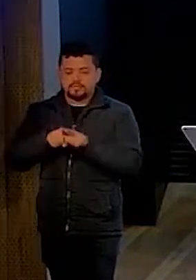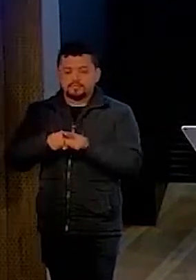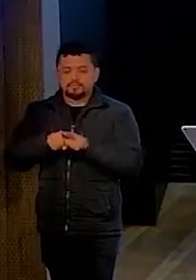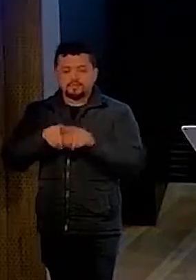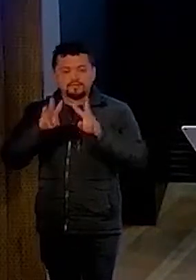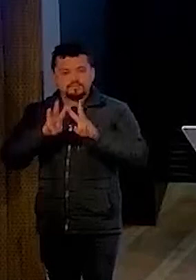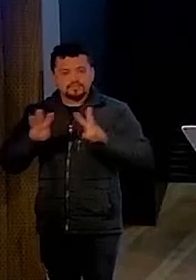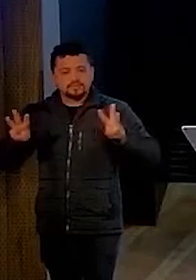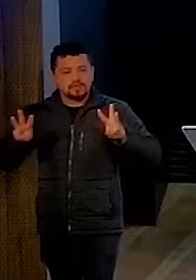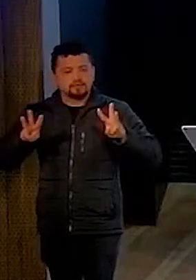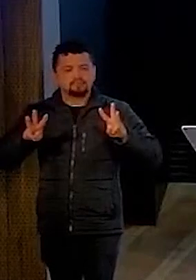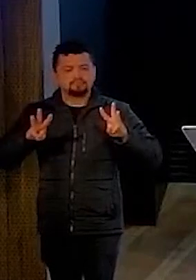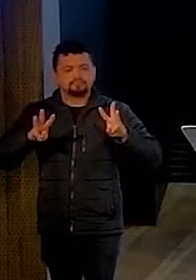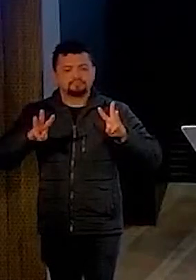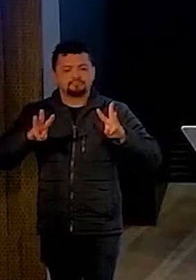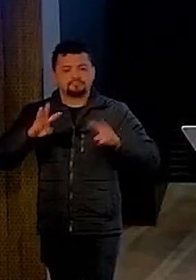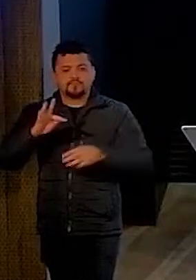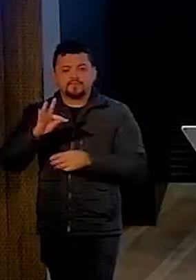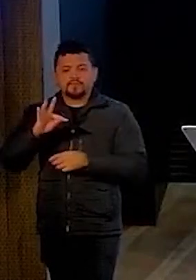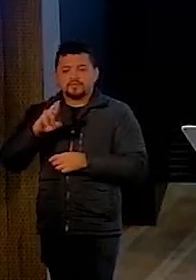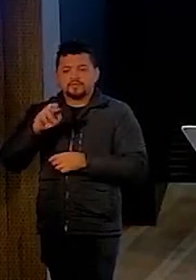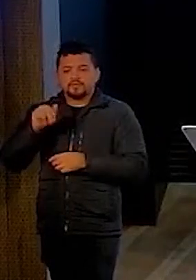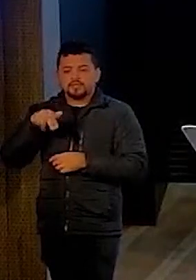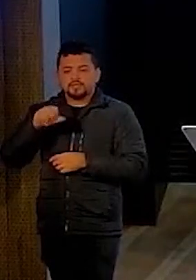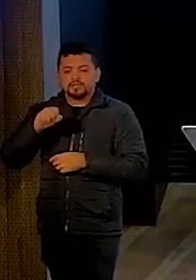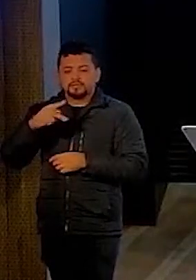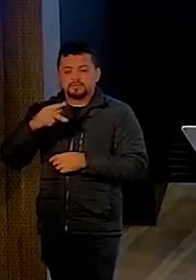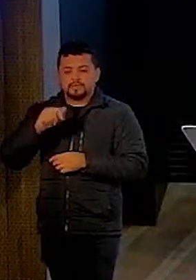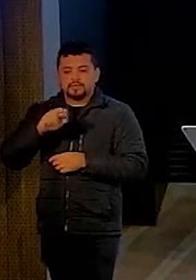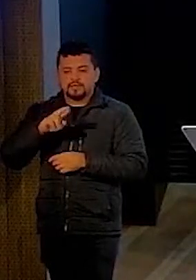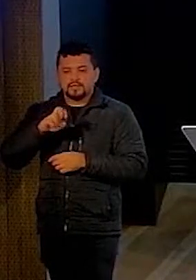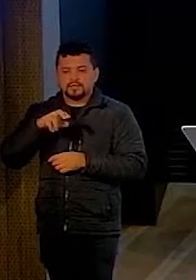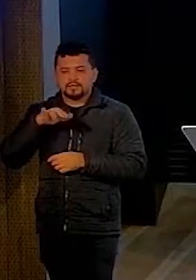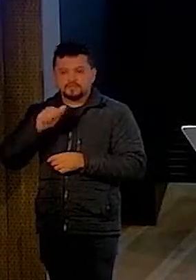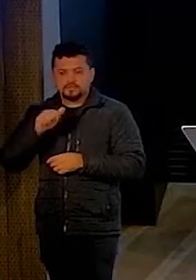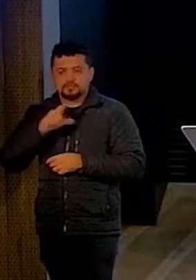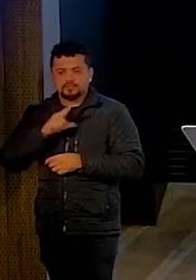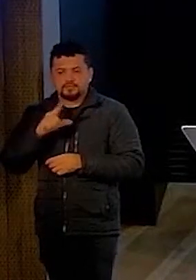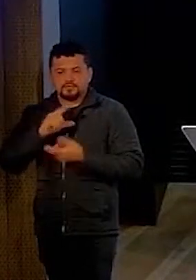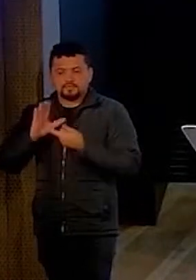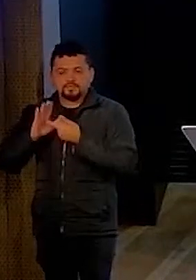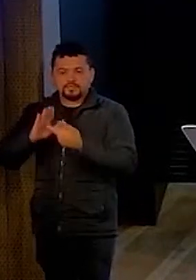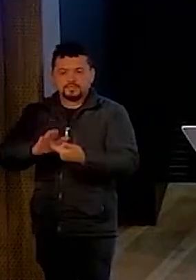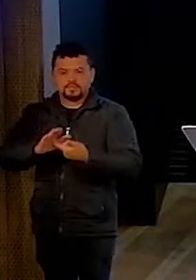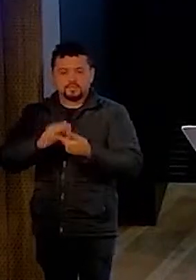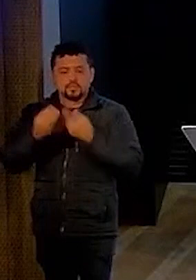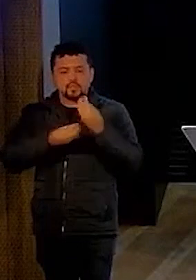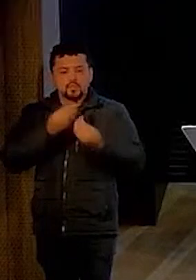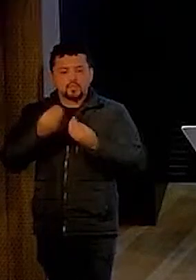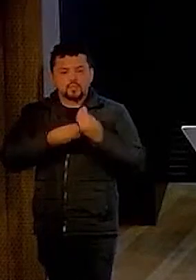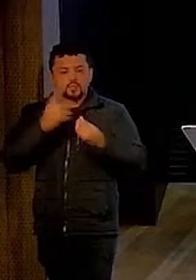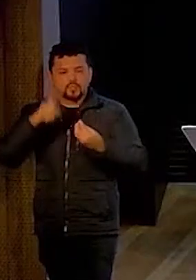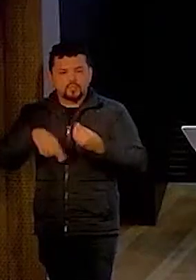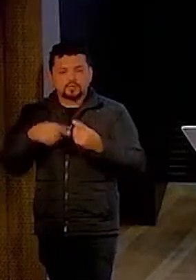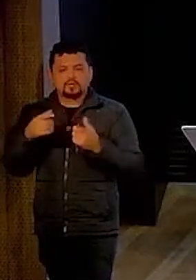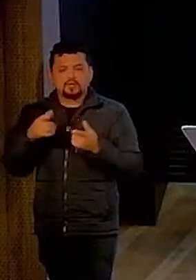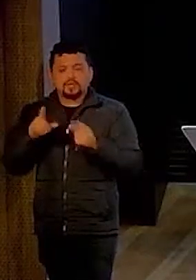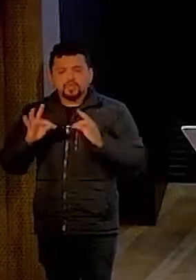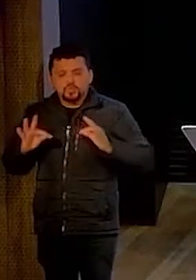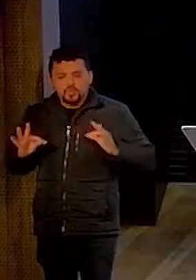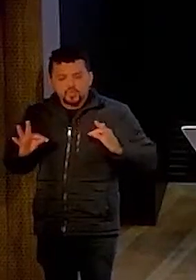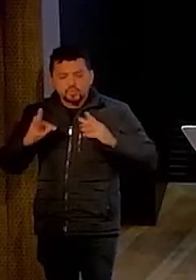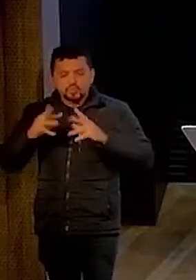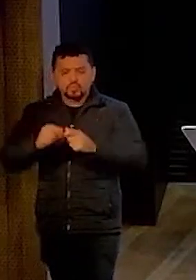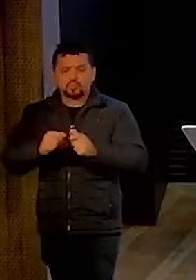entrarem no portal fazenda ponto org.br vocês vão ver lá o portal da transferência e